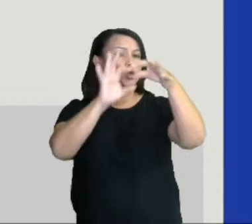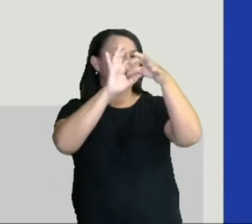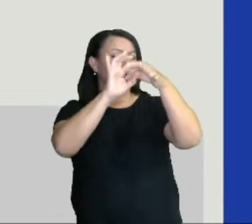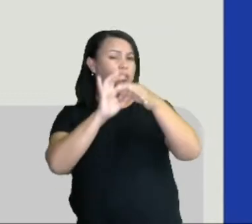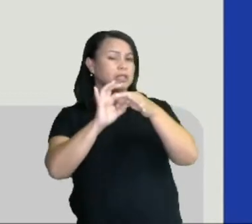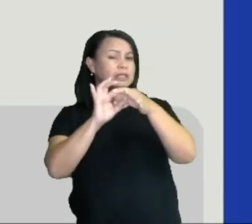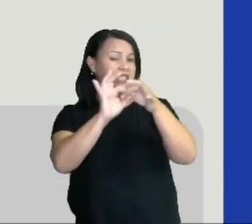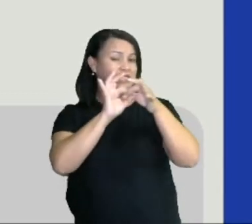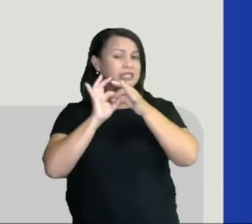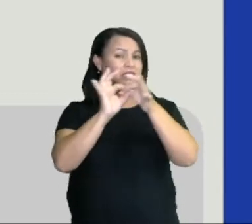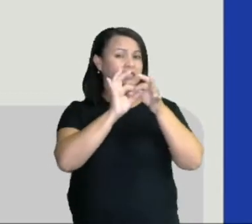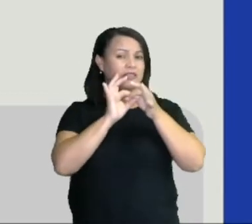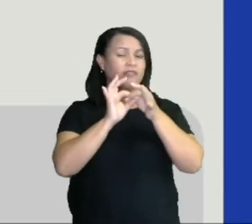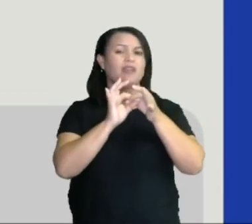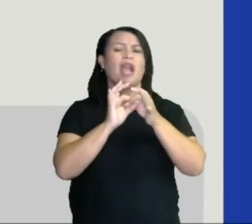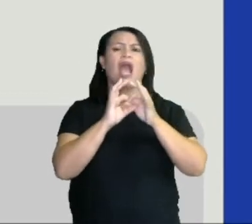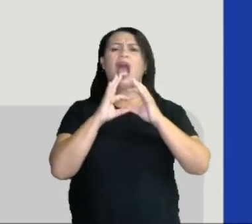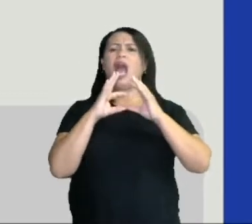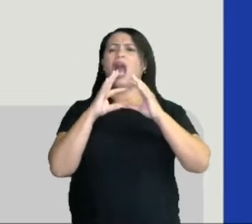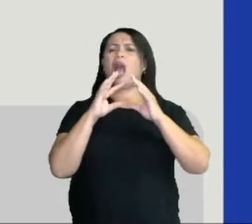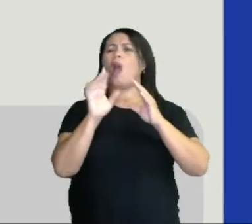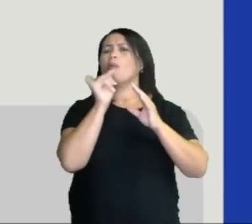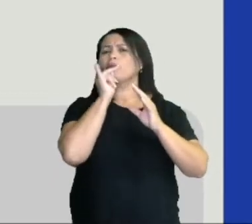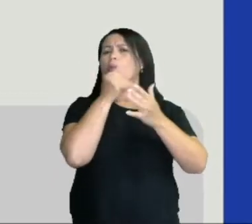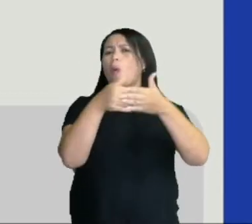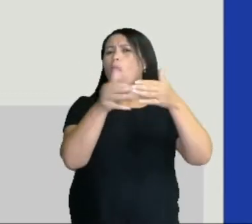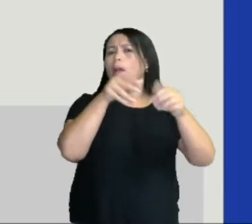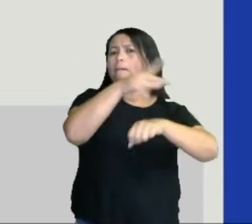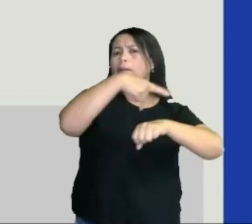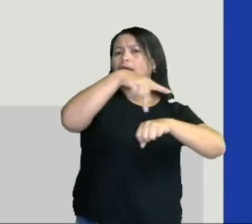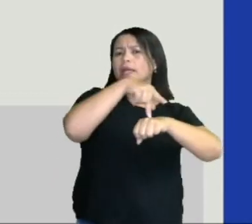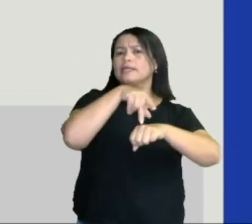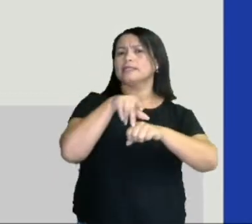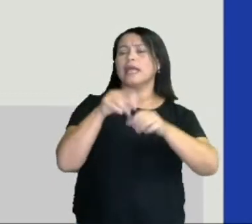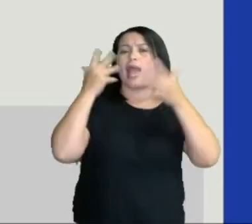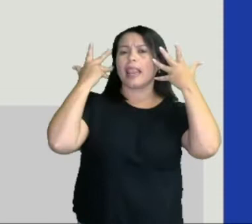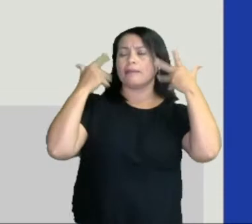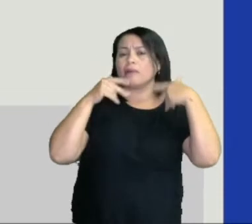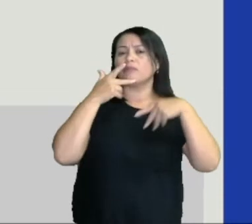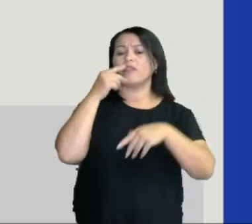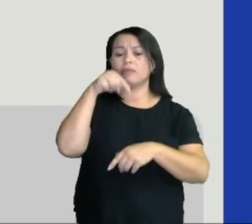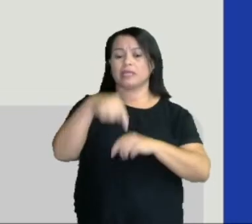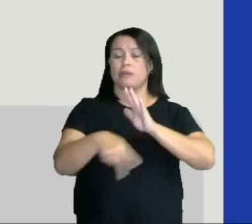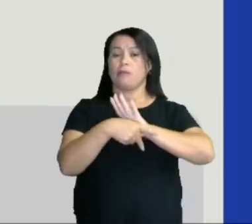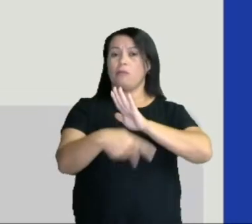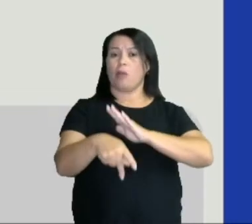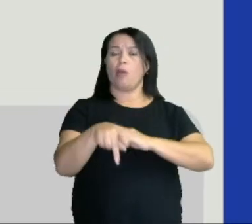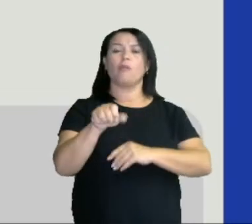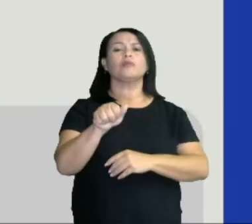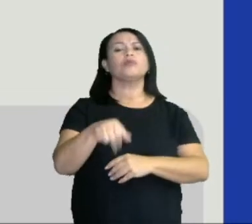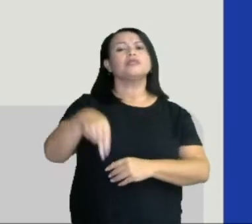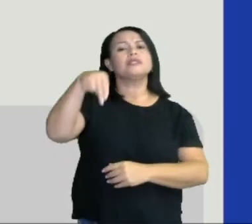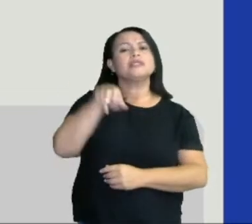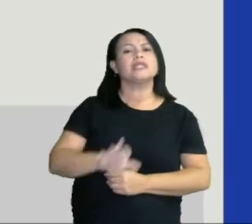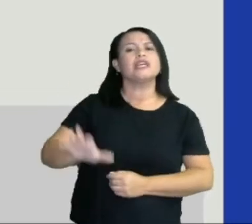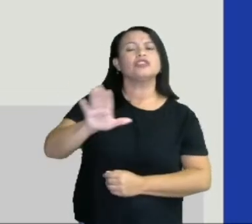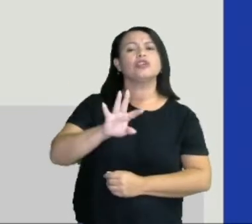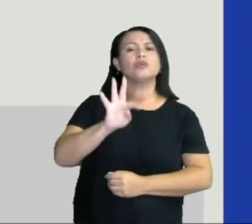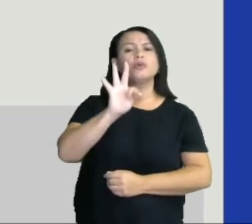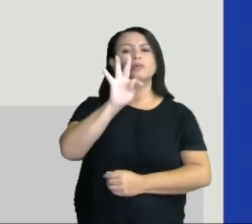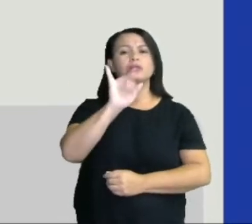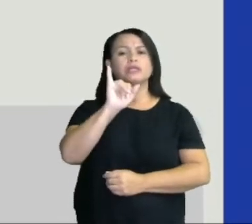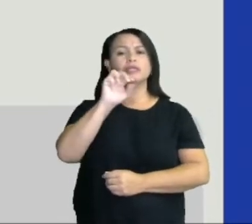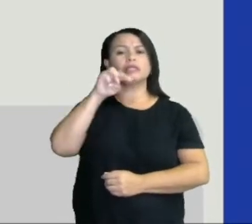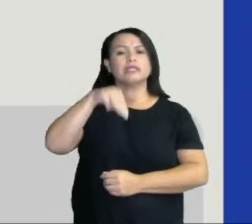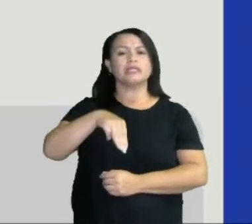para identificar internacionalmente aquele animal? Então, o timbu, como chamamos aqui na nossa região, em outras regiões do país, é também chamado